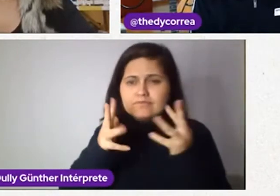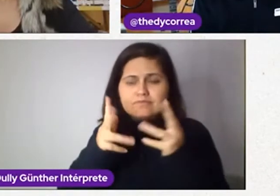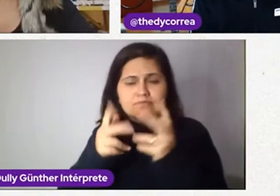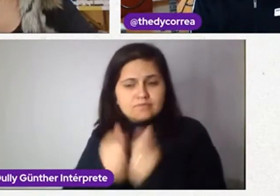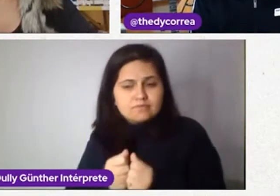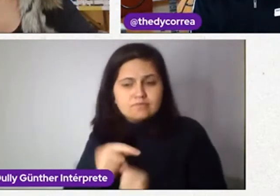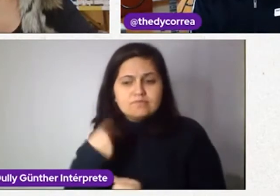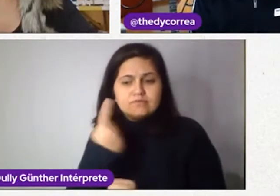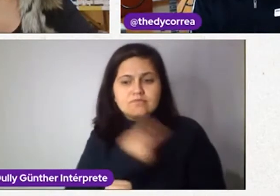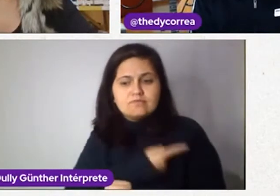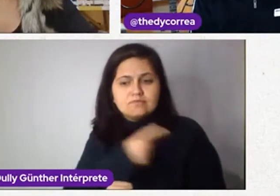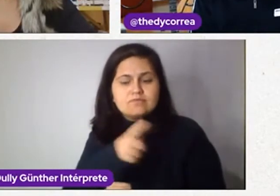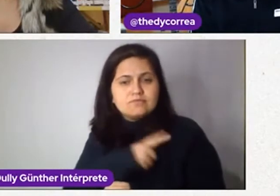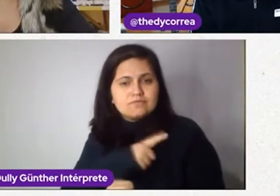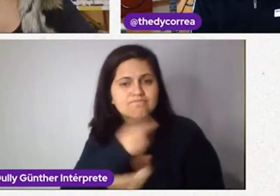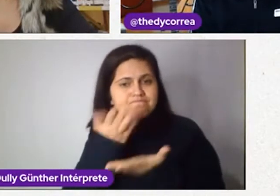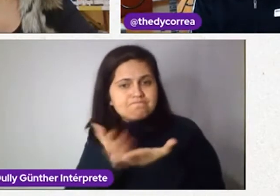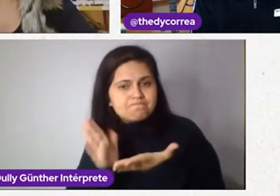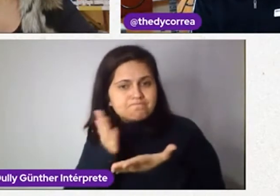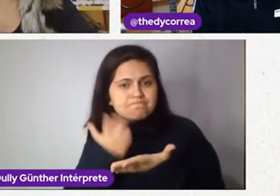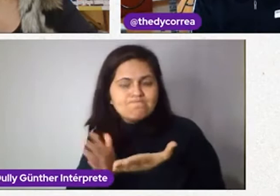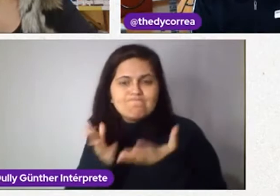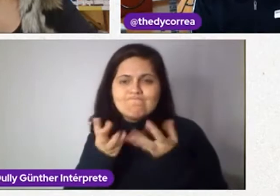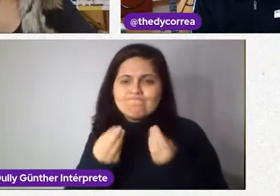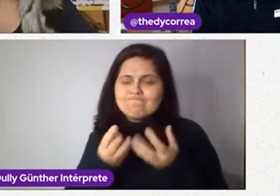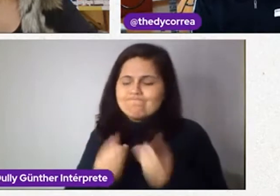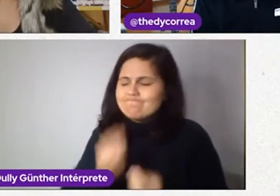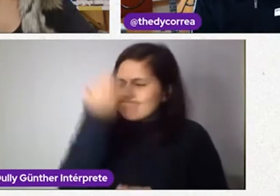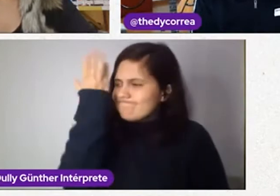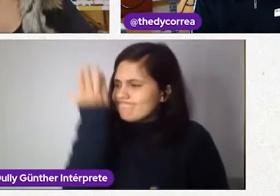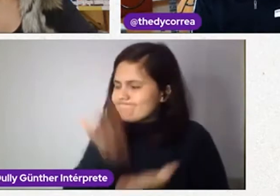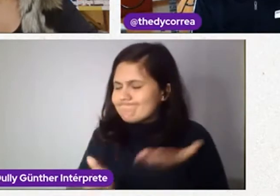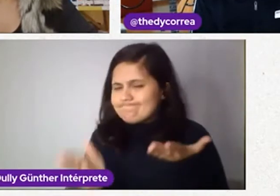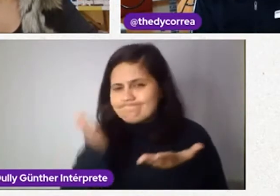tendo que encarar muitas perdas de